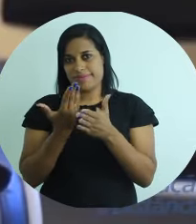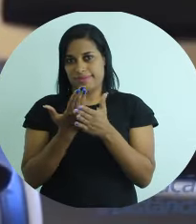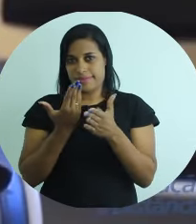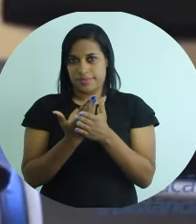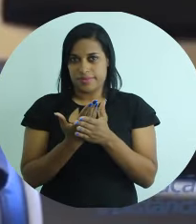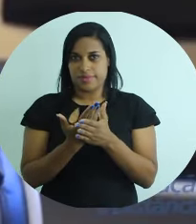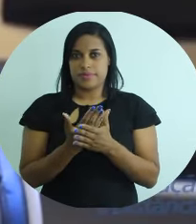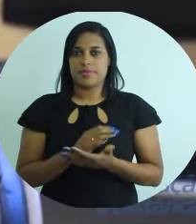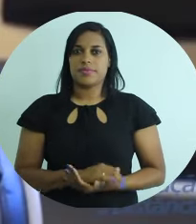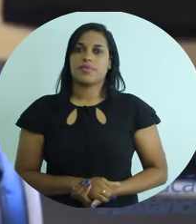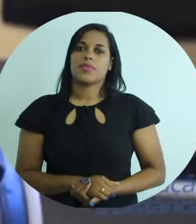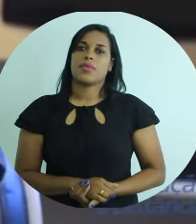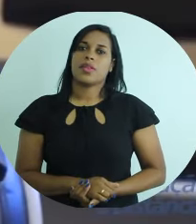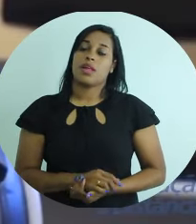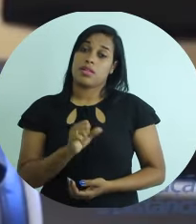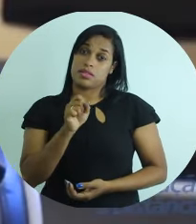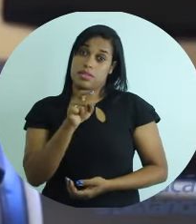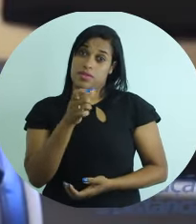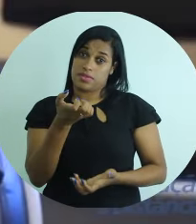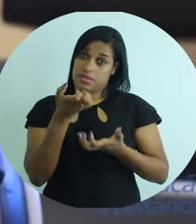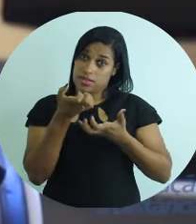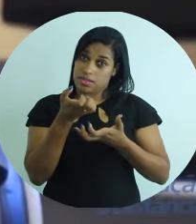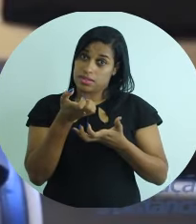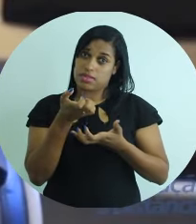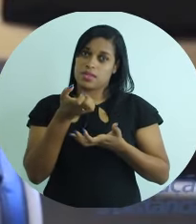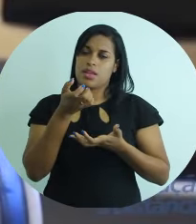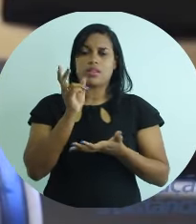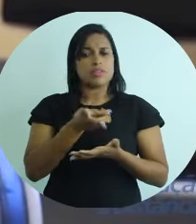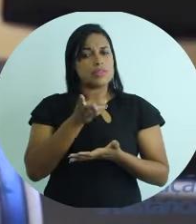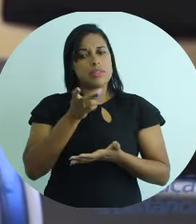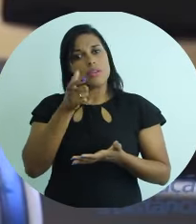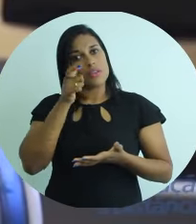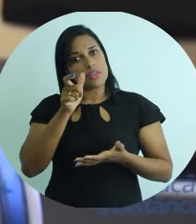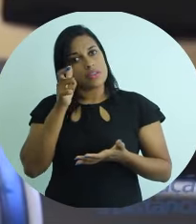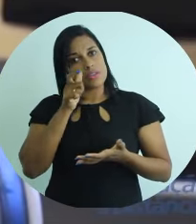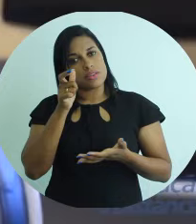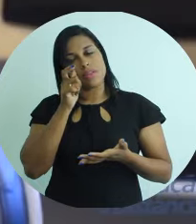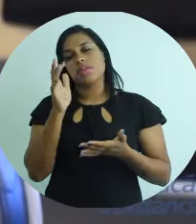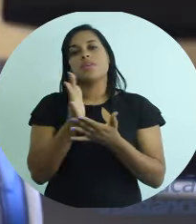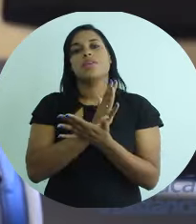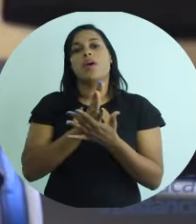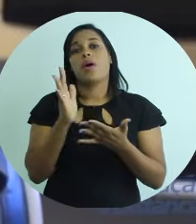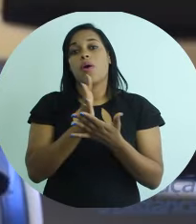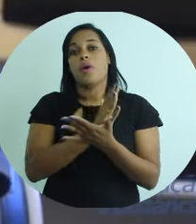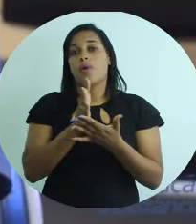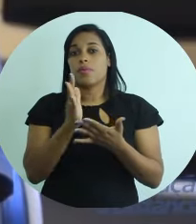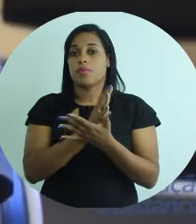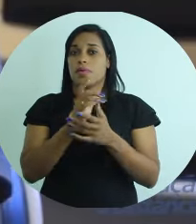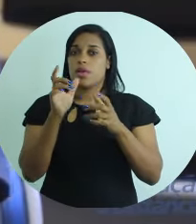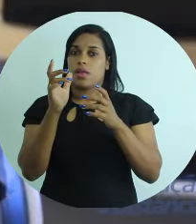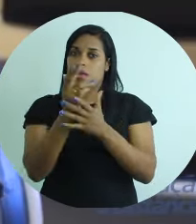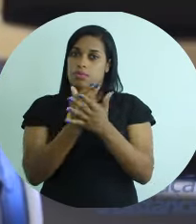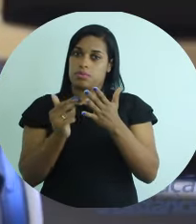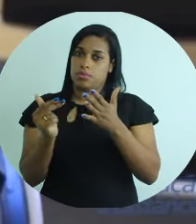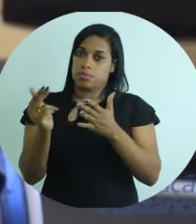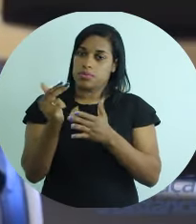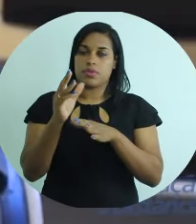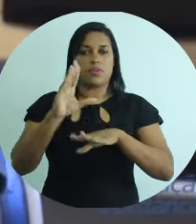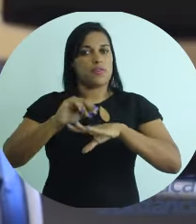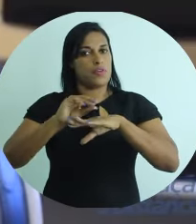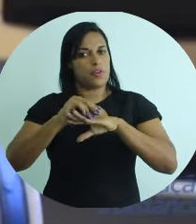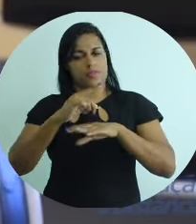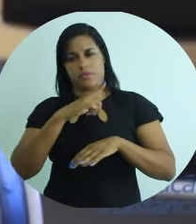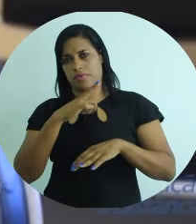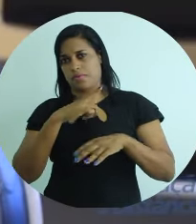e o funcionamento do GIMP. Caso você queira, é sempre interessante que você pegue alguma imagem, alguma foto que